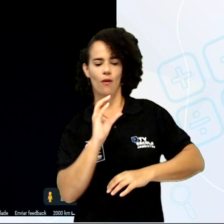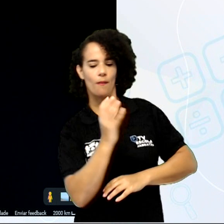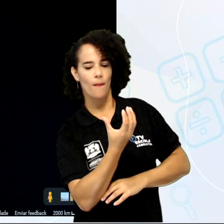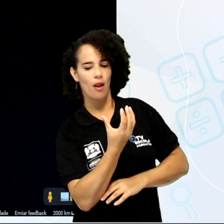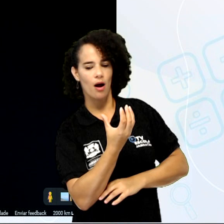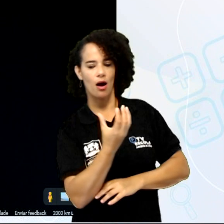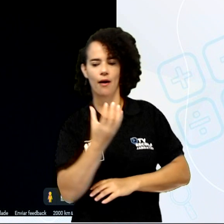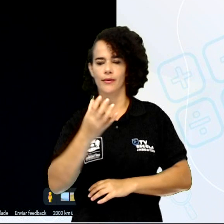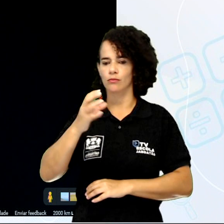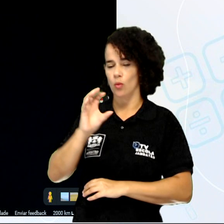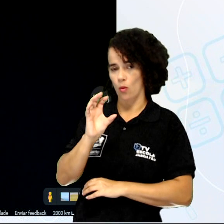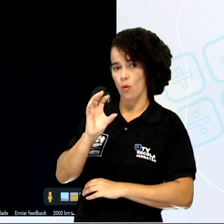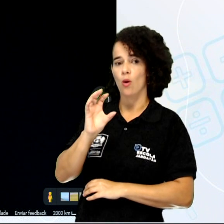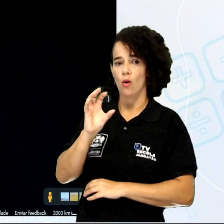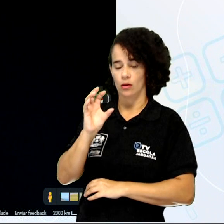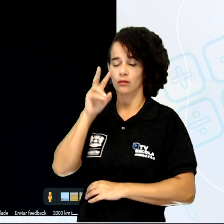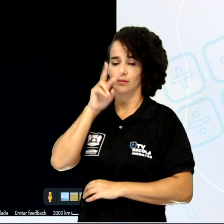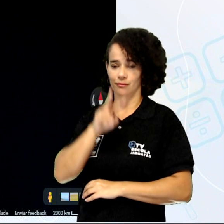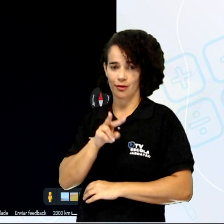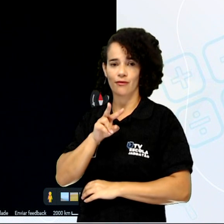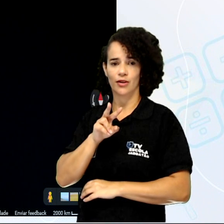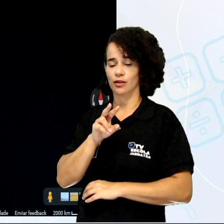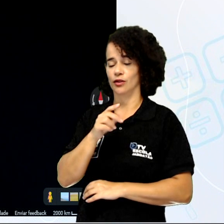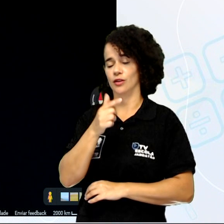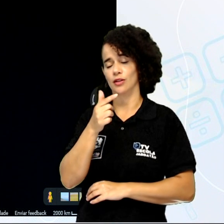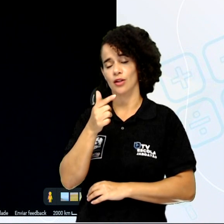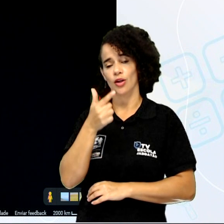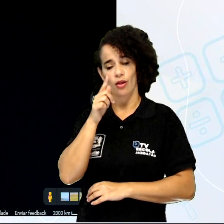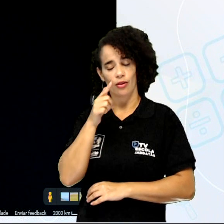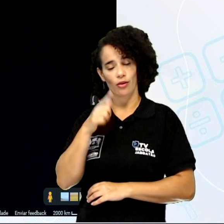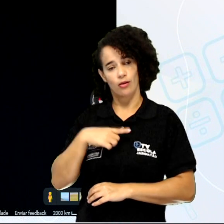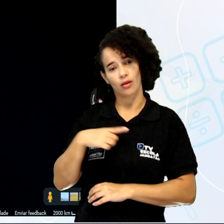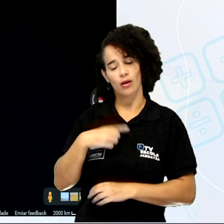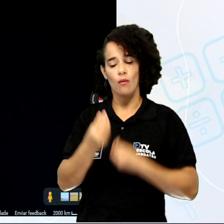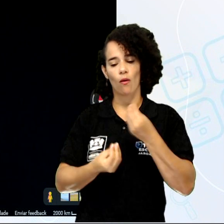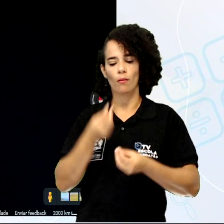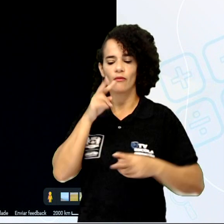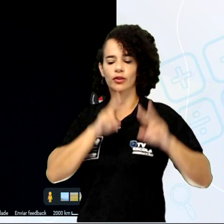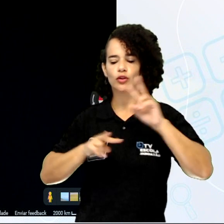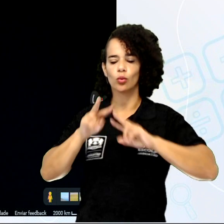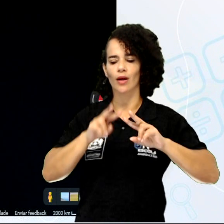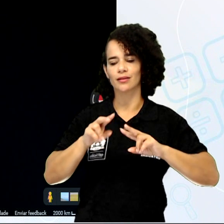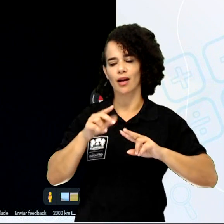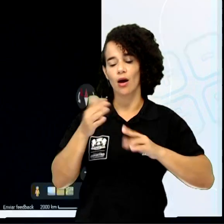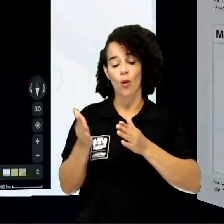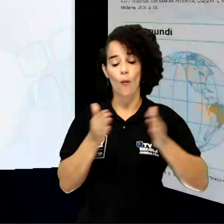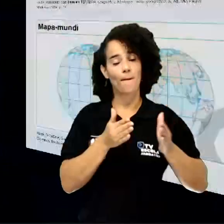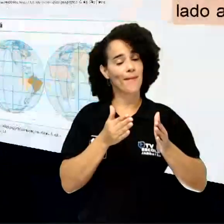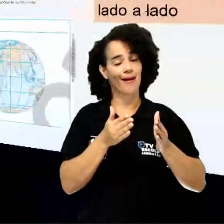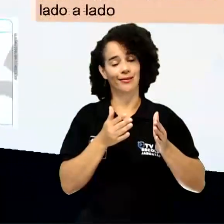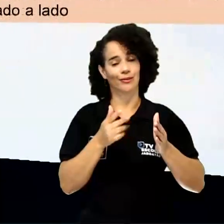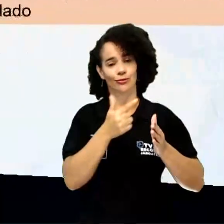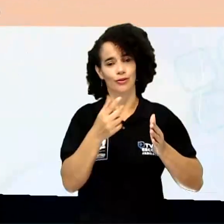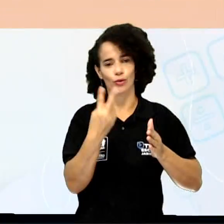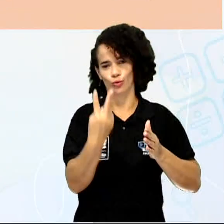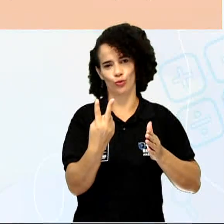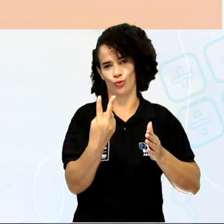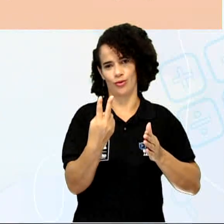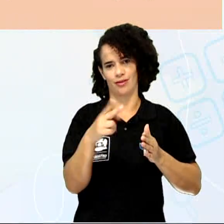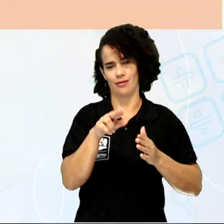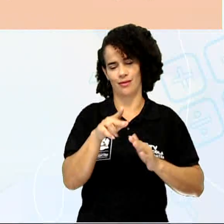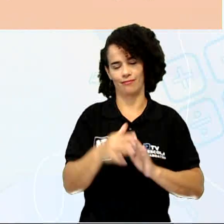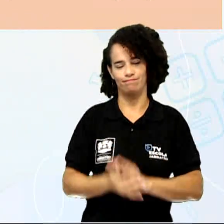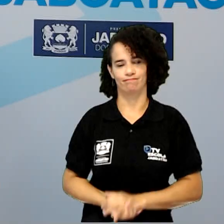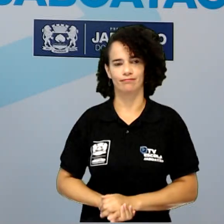girar para o outro, e você vai ver que só dá para ver um lado, não os dois, ou todas as partes simultaneamente.